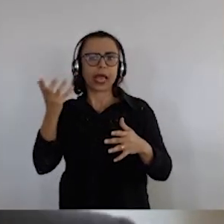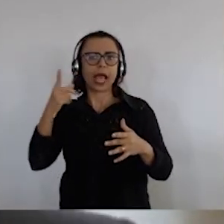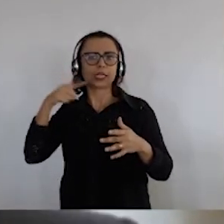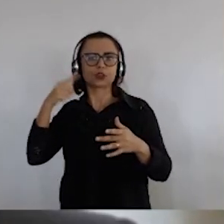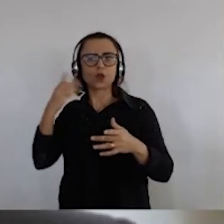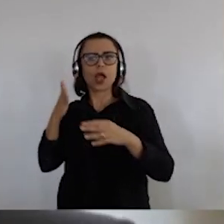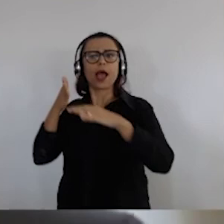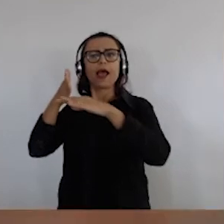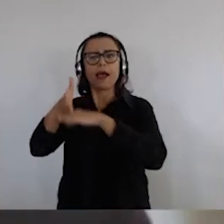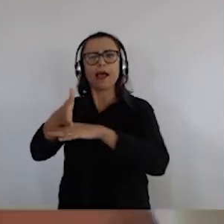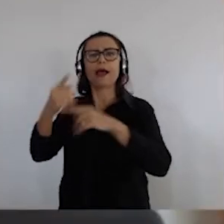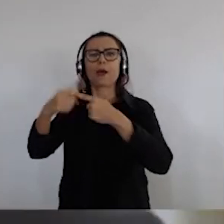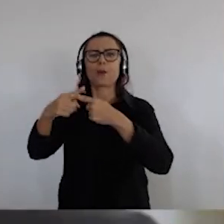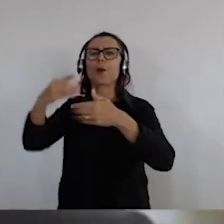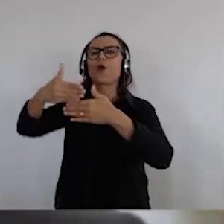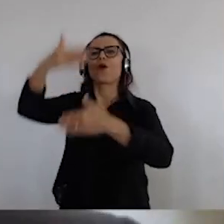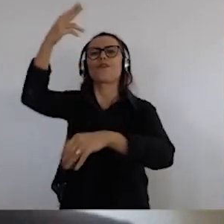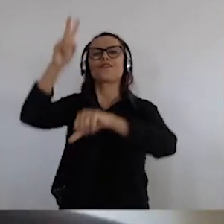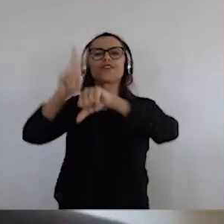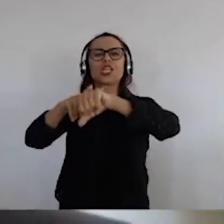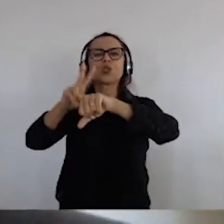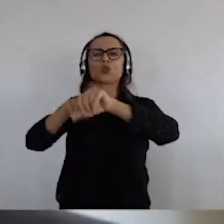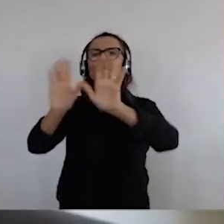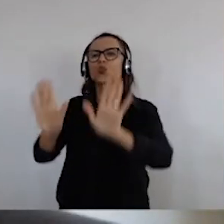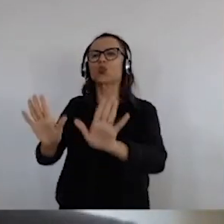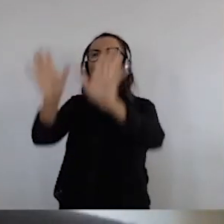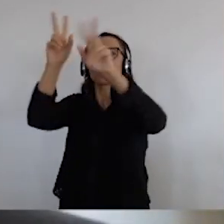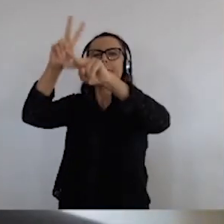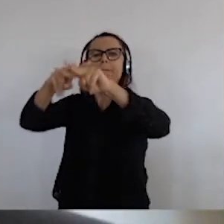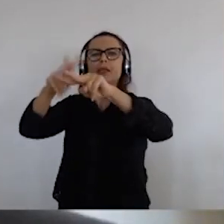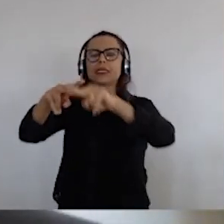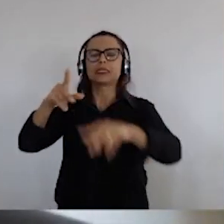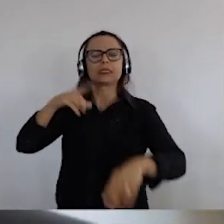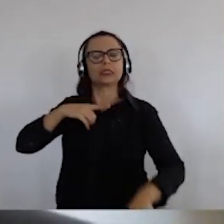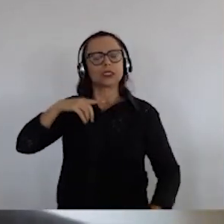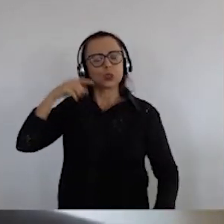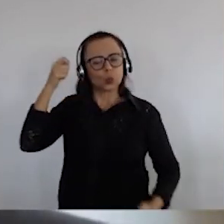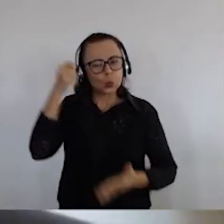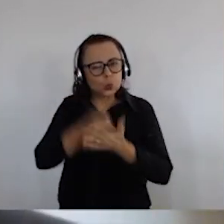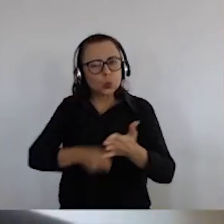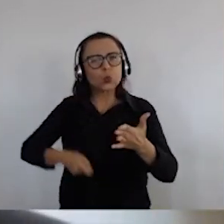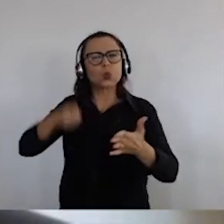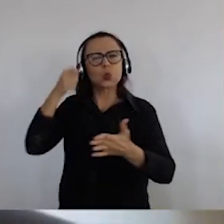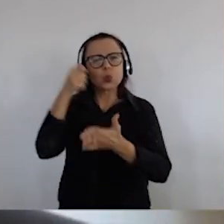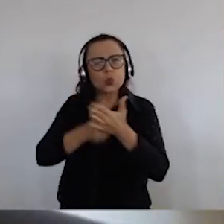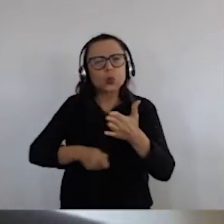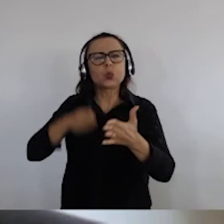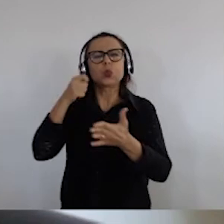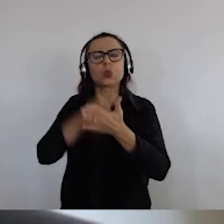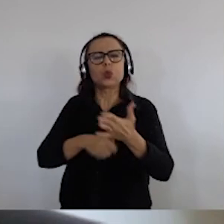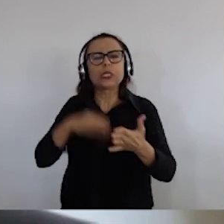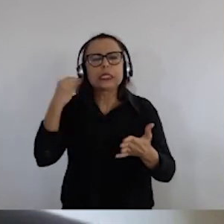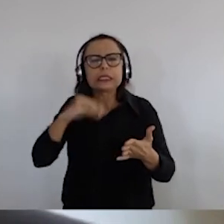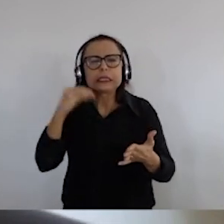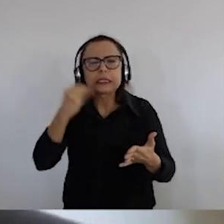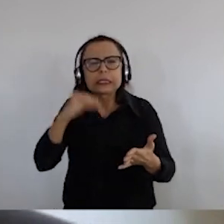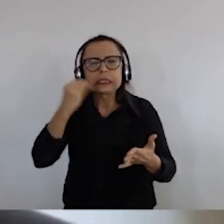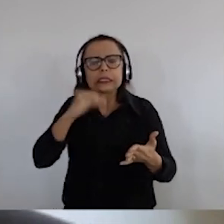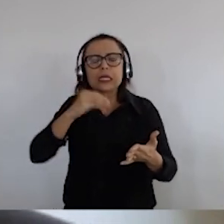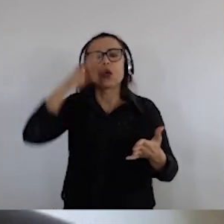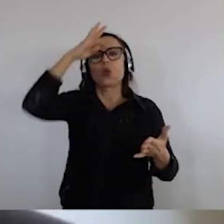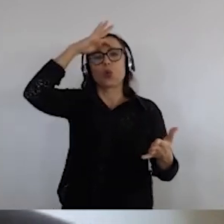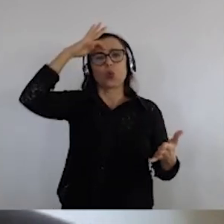o seu cliente, em função dos vidros de isolamento. Isso não foi fácil, acabou que conseguimos